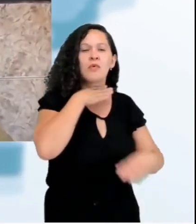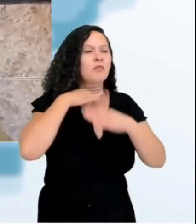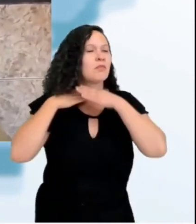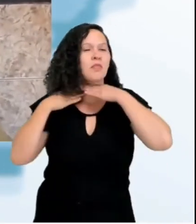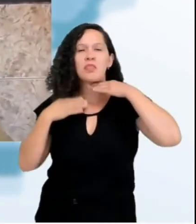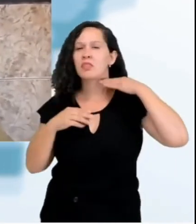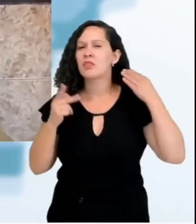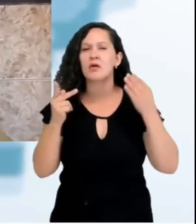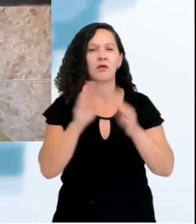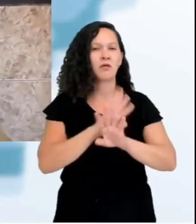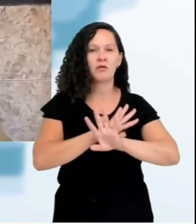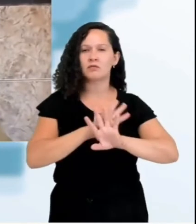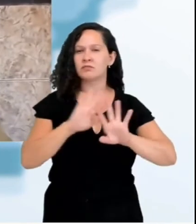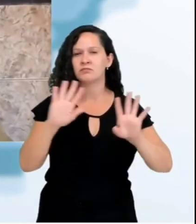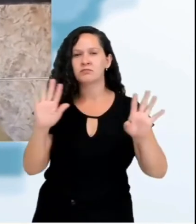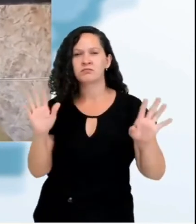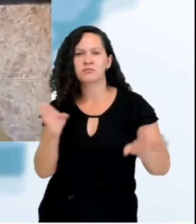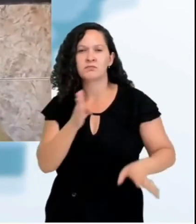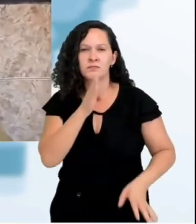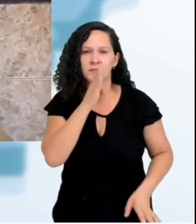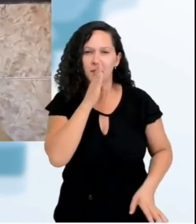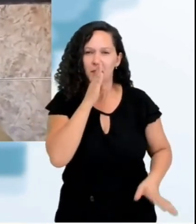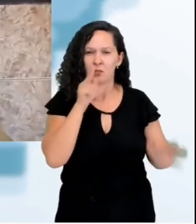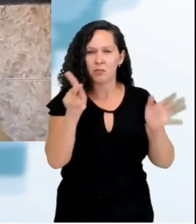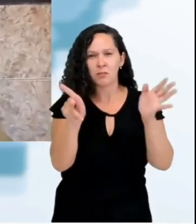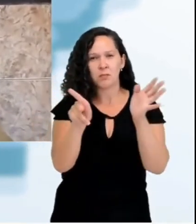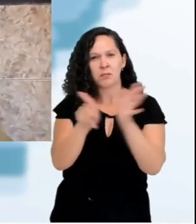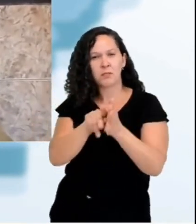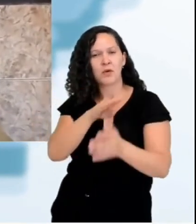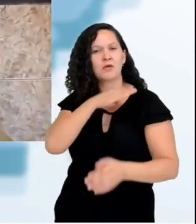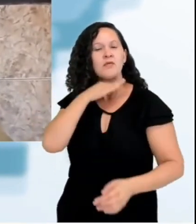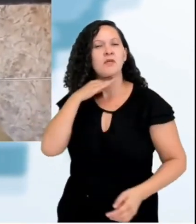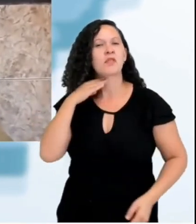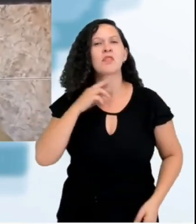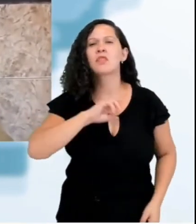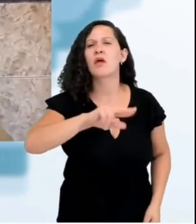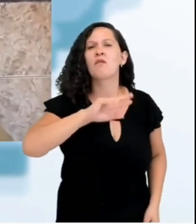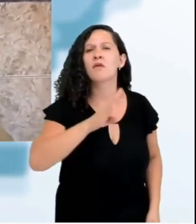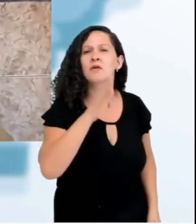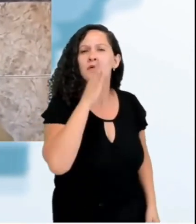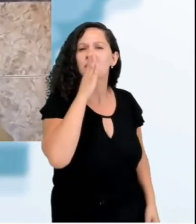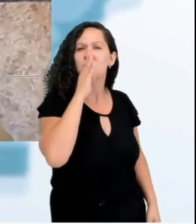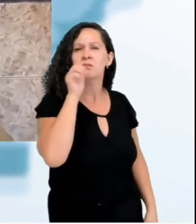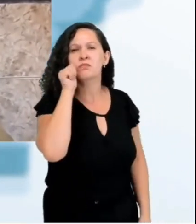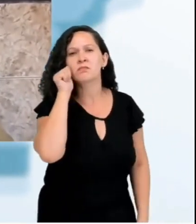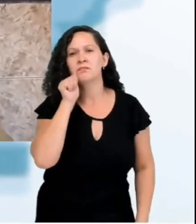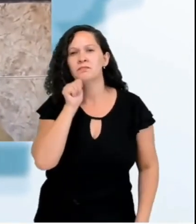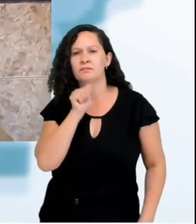Mas nem a morte irá nos calar. Mas nem a morte irá nos calar.